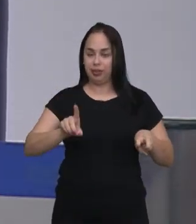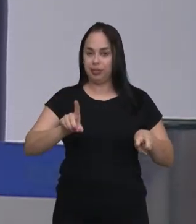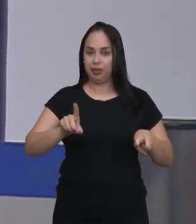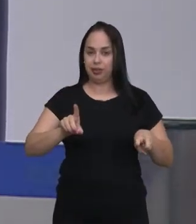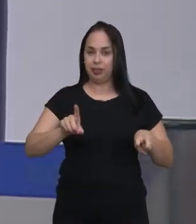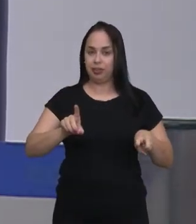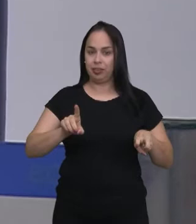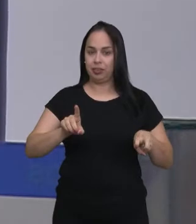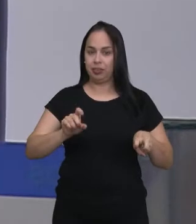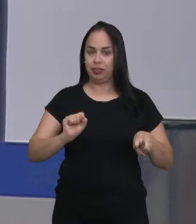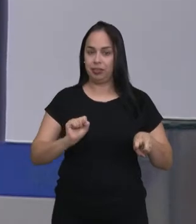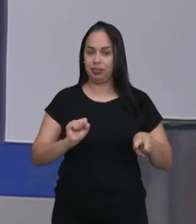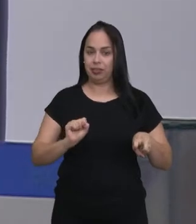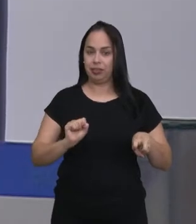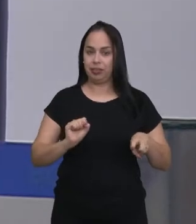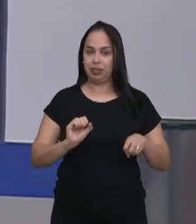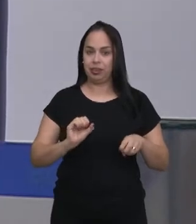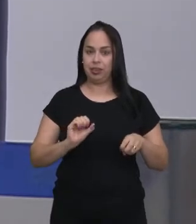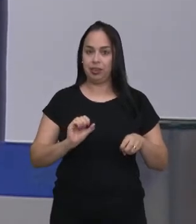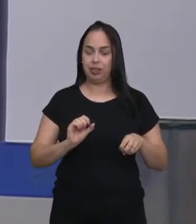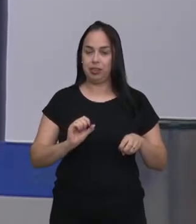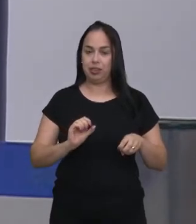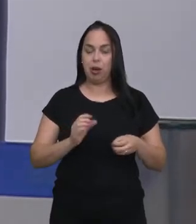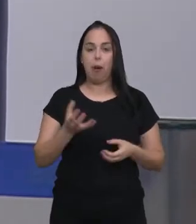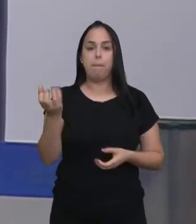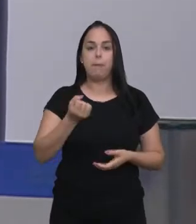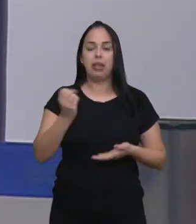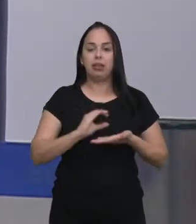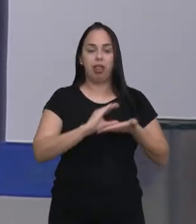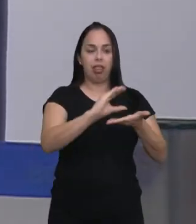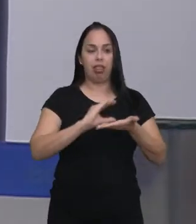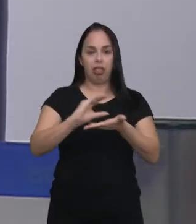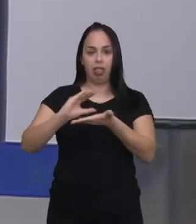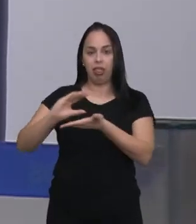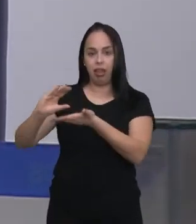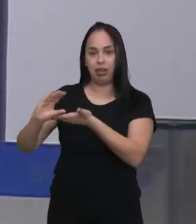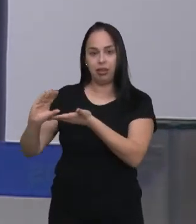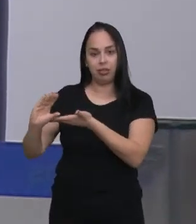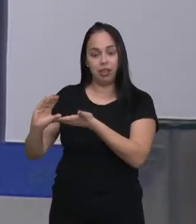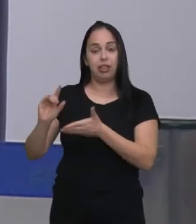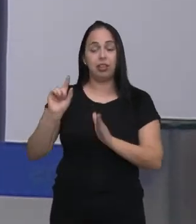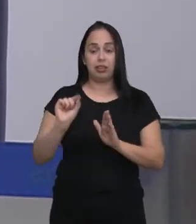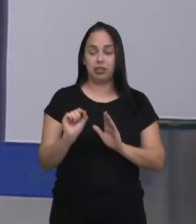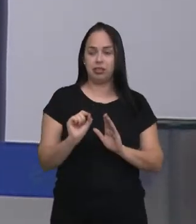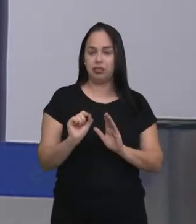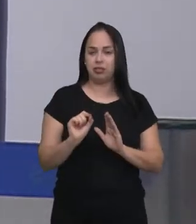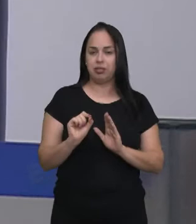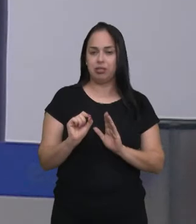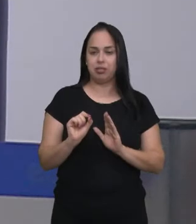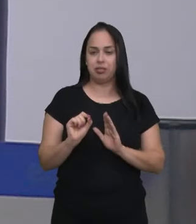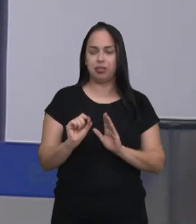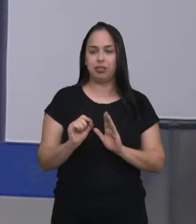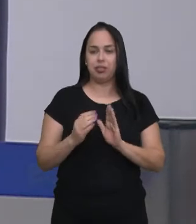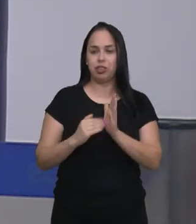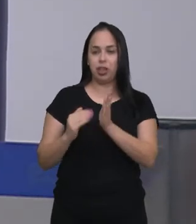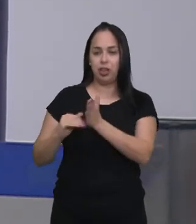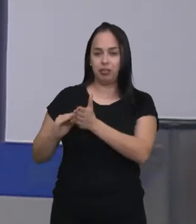a gratificação criada pela lei número 2.973, de 26 de junho